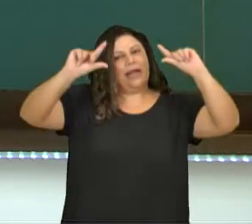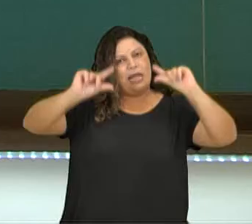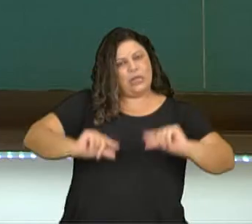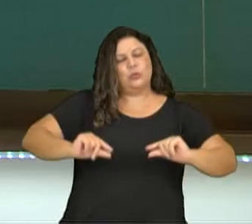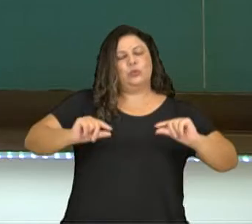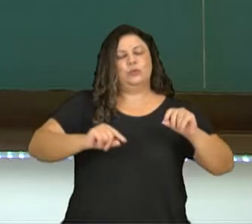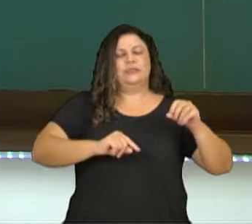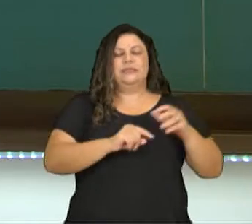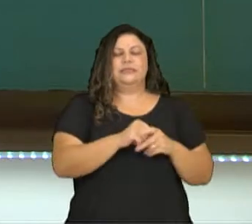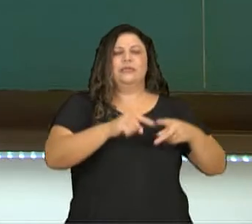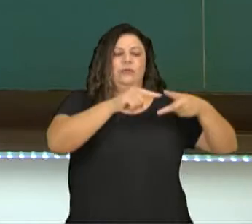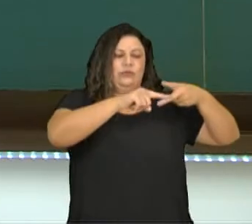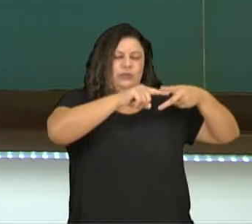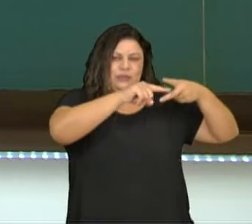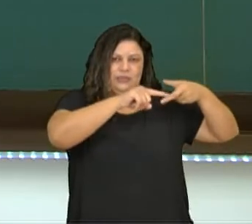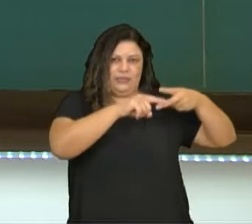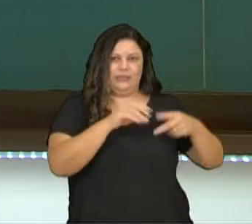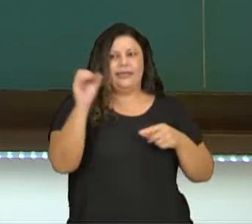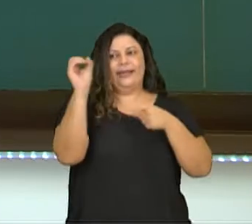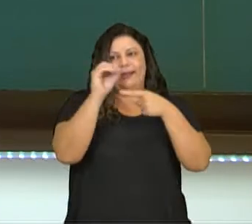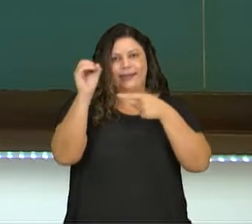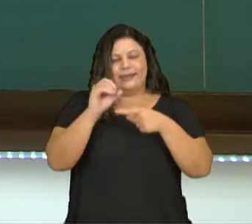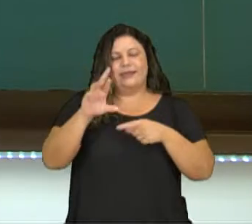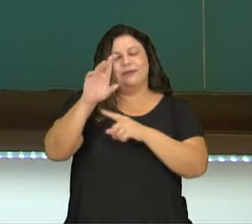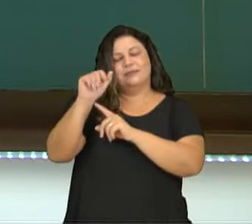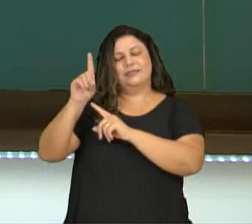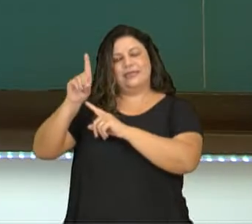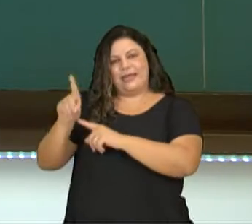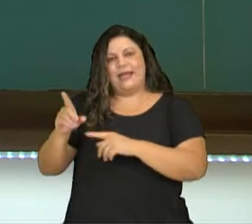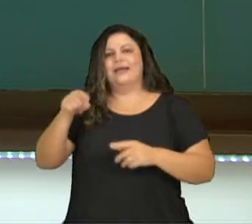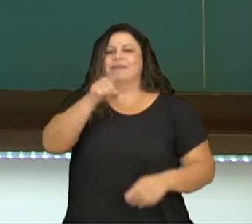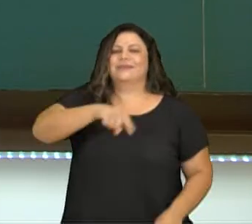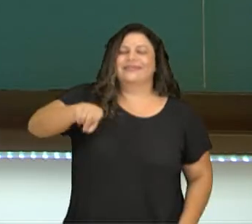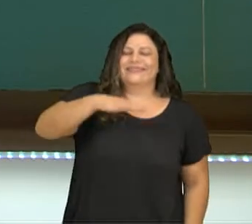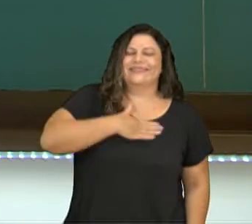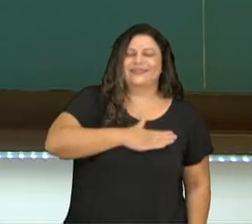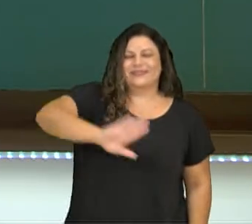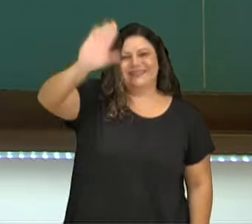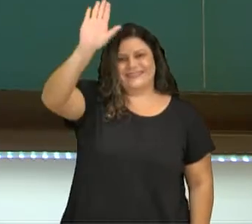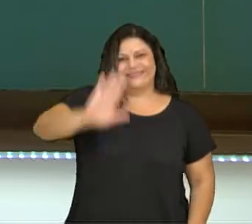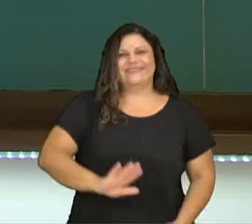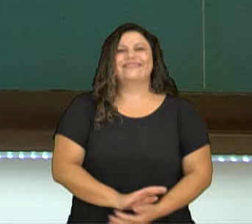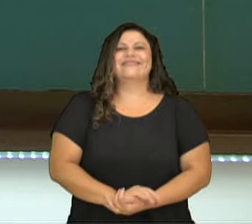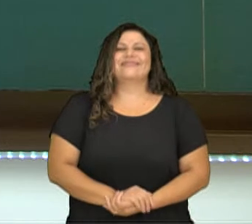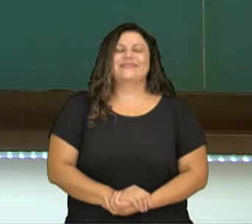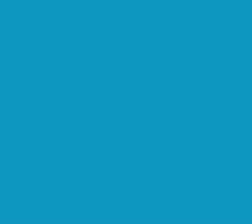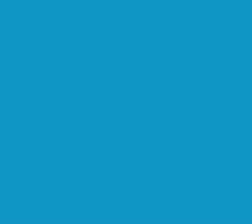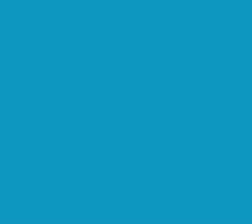primeiro quadrante, tanto em graus como em radianos. Espero que vocês tenham gostado. Até breve!